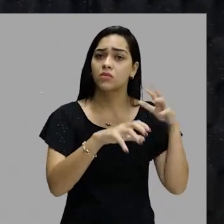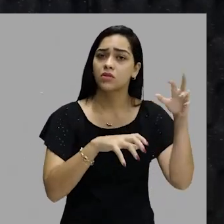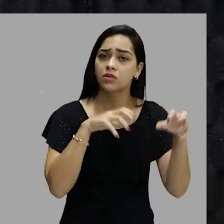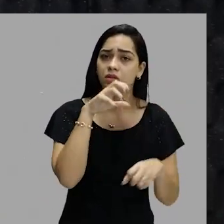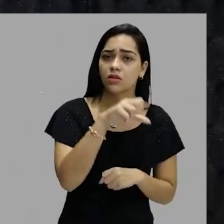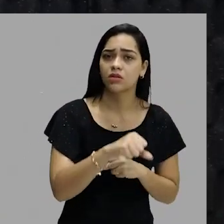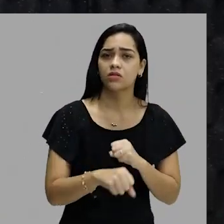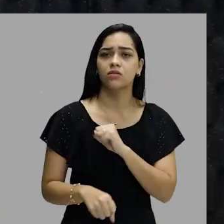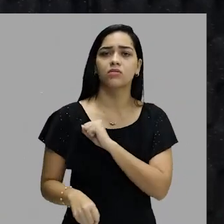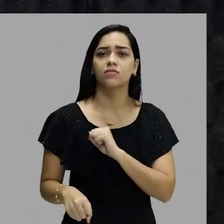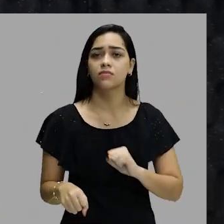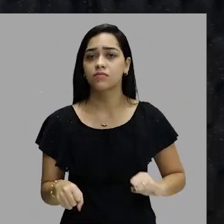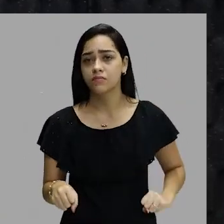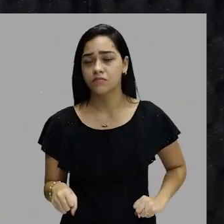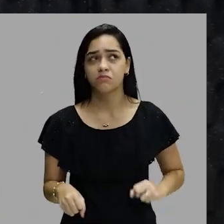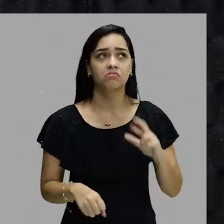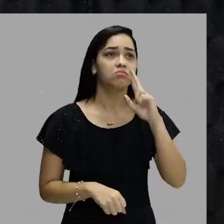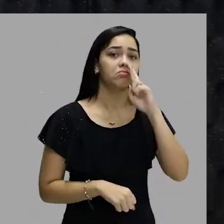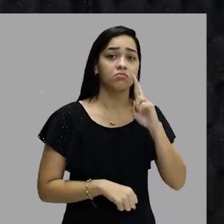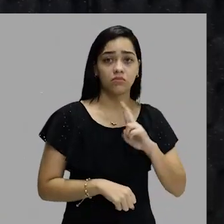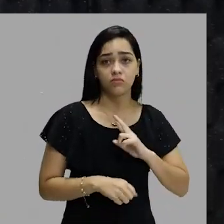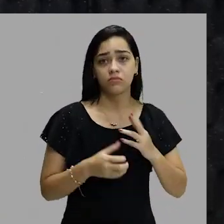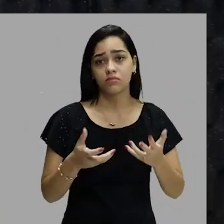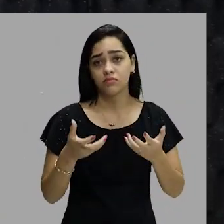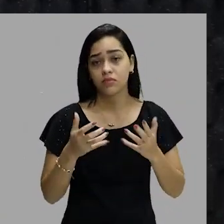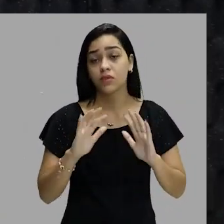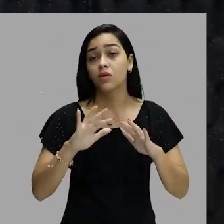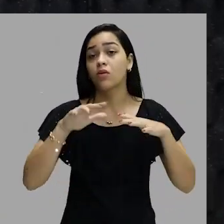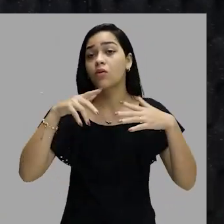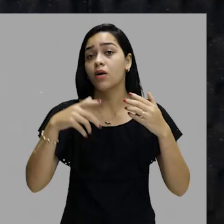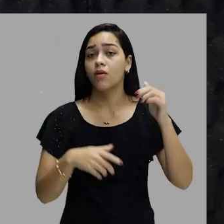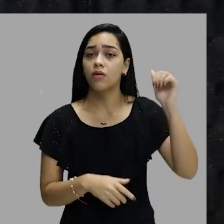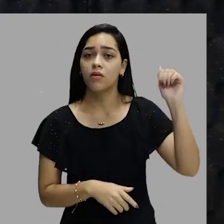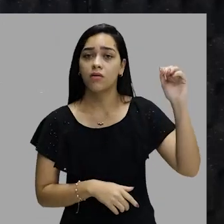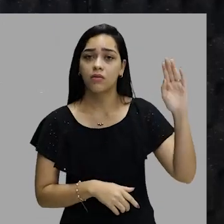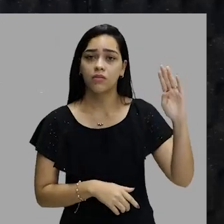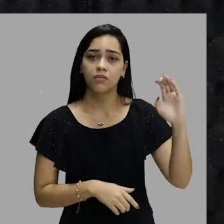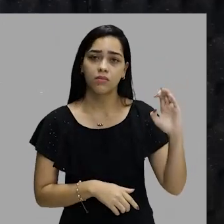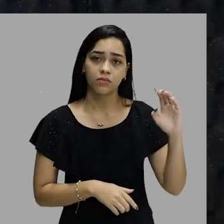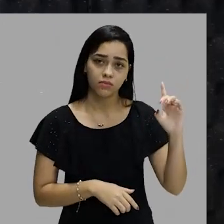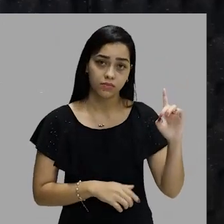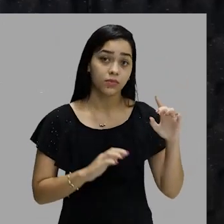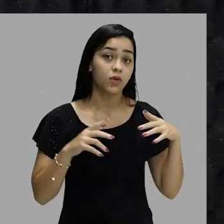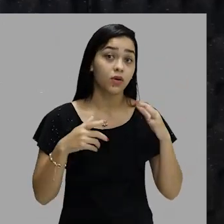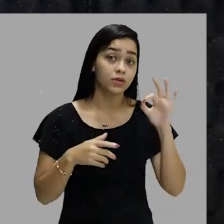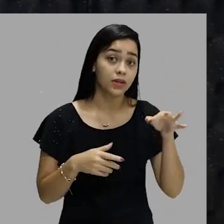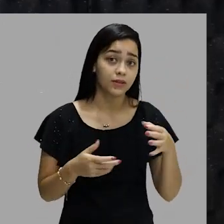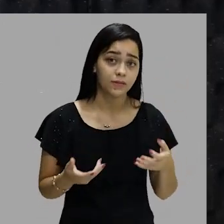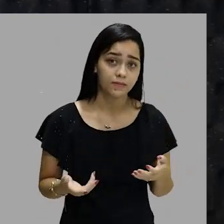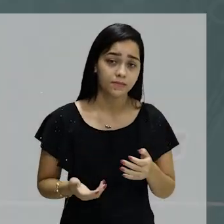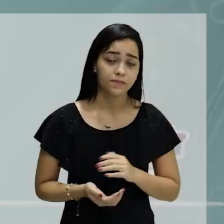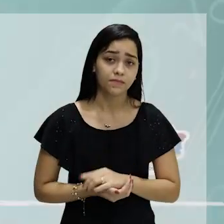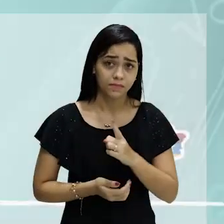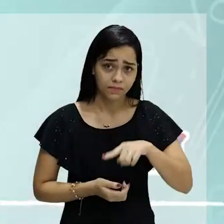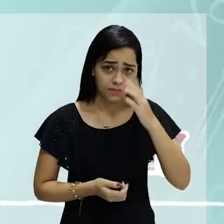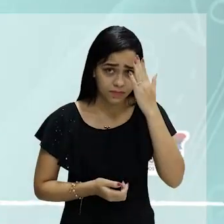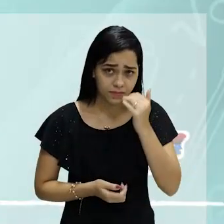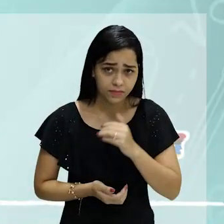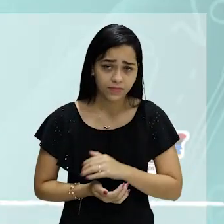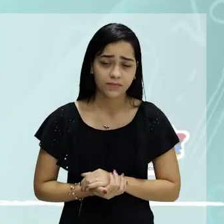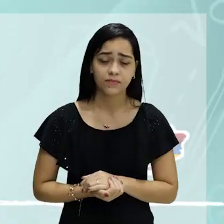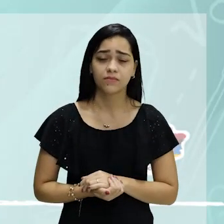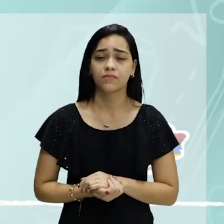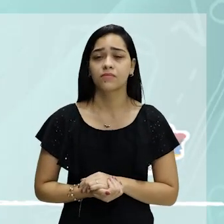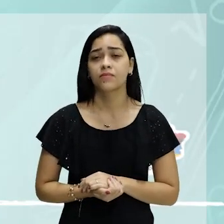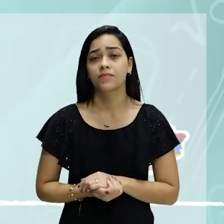ao Senhor, buscando respostas. Então, qual dessas aqui seria a alternativa? Você já sabe? Hum?